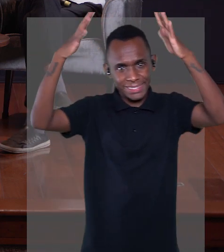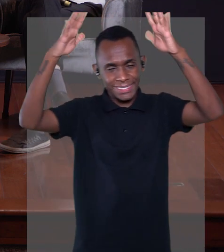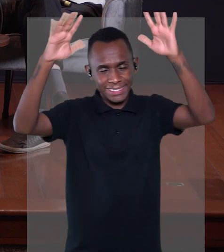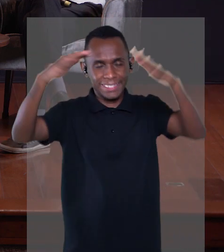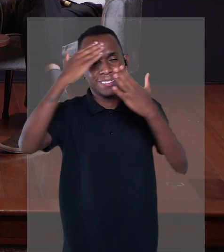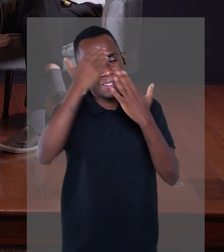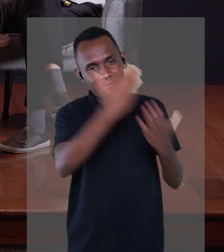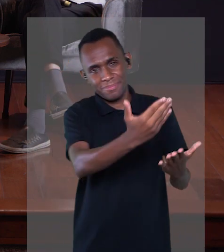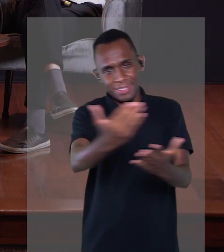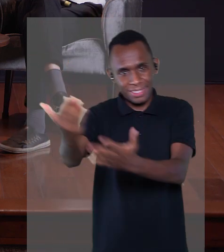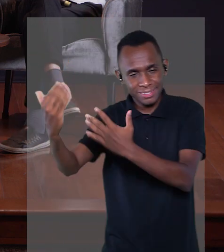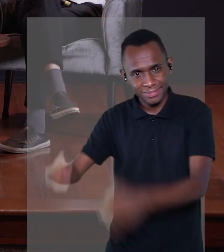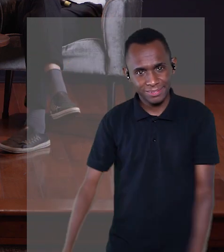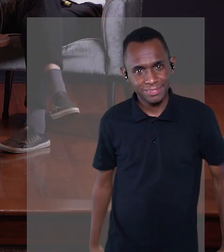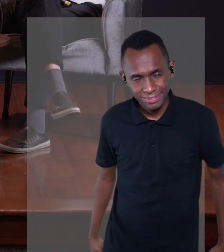Obrigado, gente.